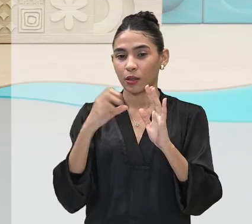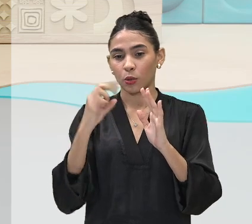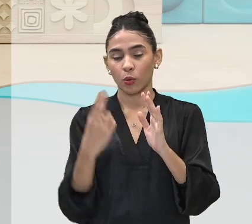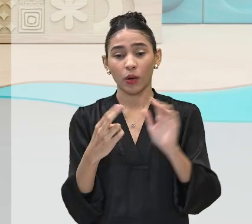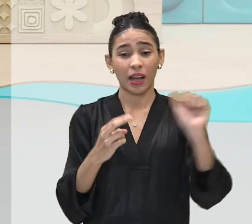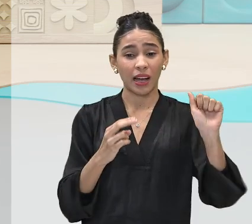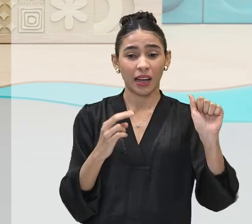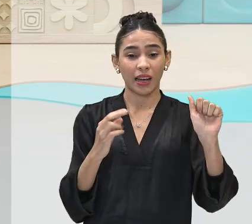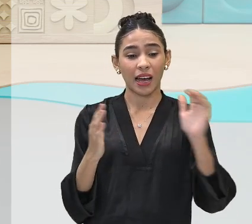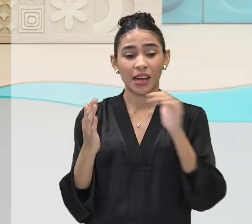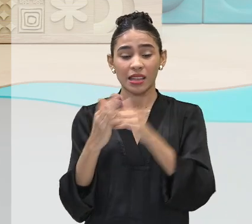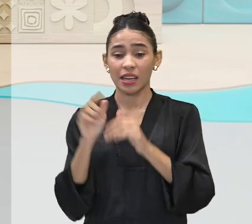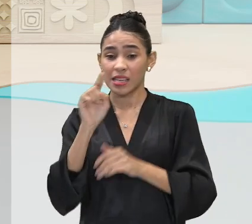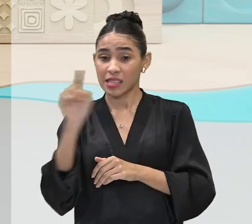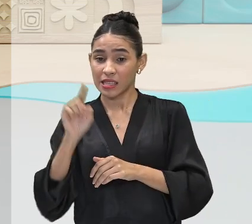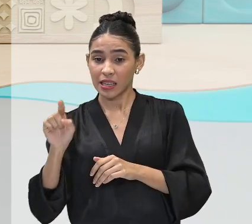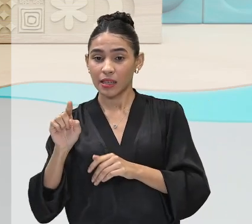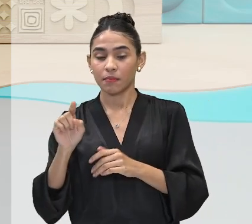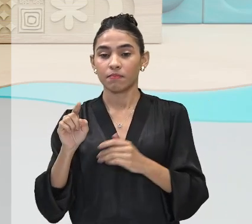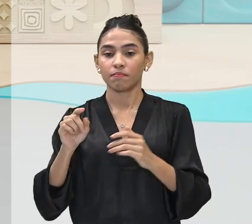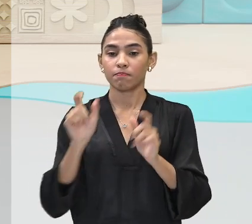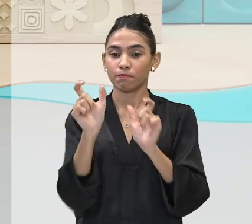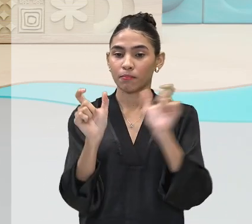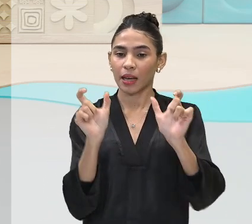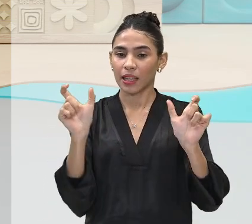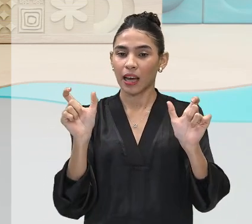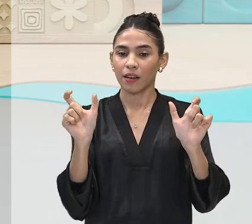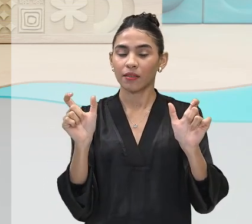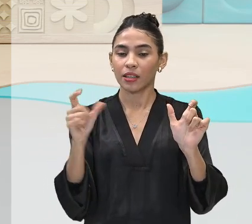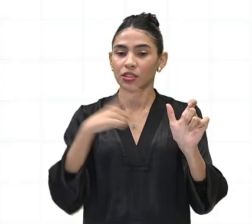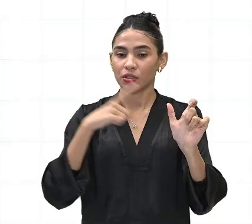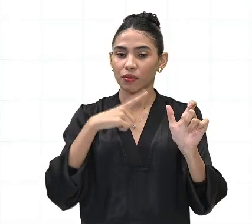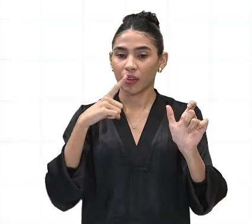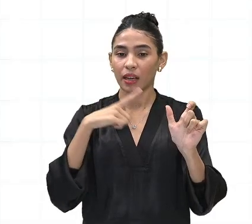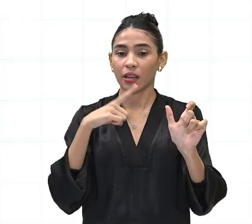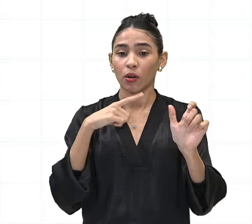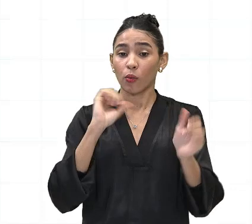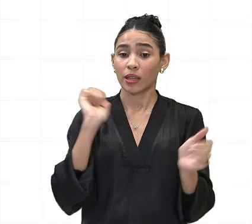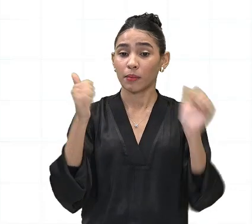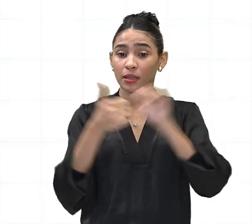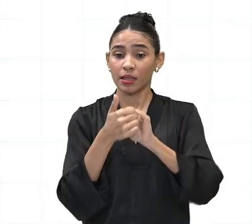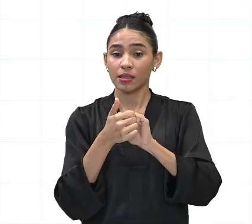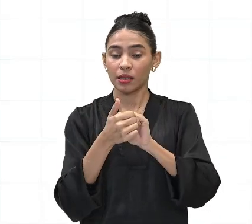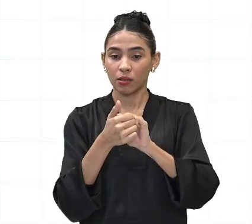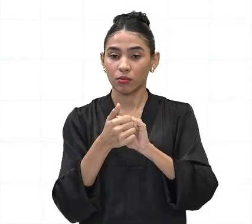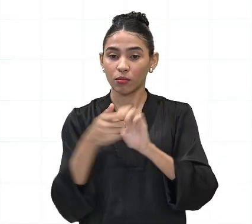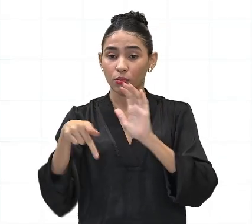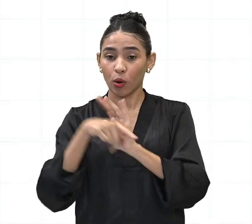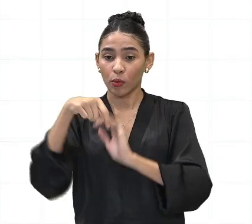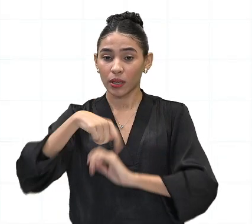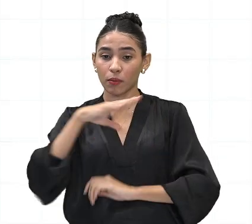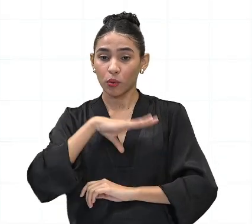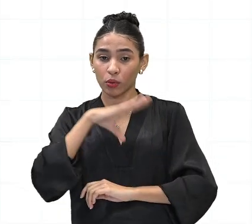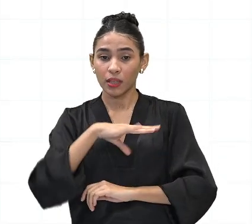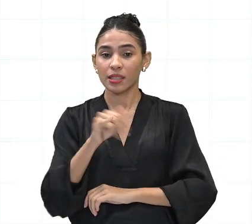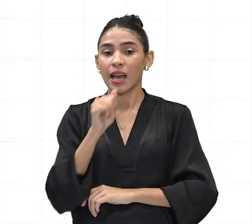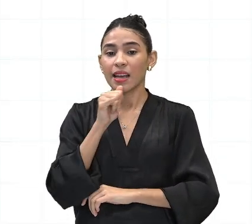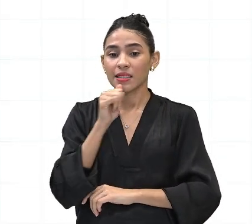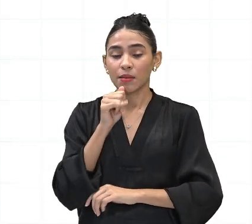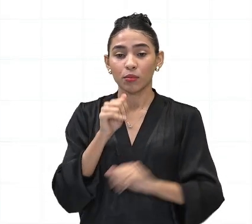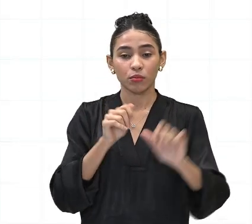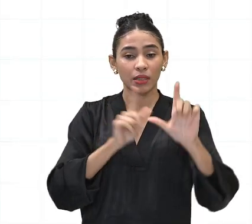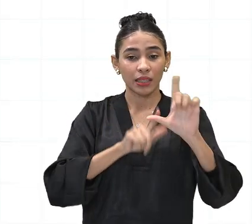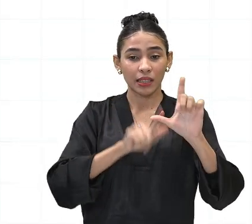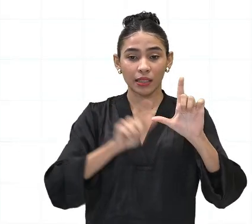a Z palavras que foram incorporadas ao português. Então, aqui na letra A, por exemplo, ele vai te dar a palavra,